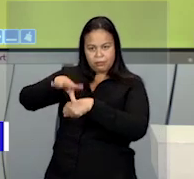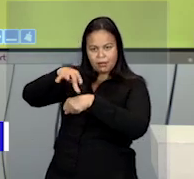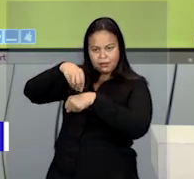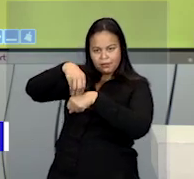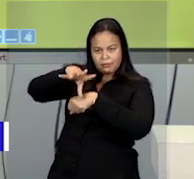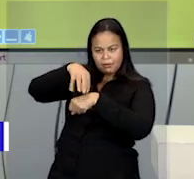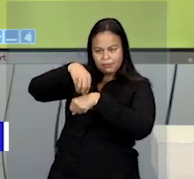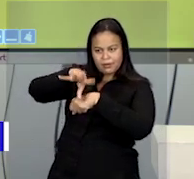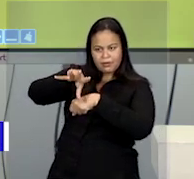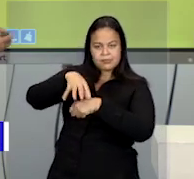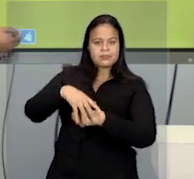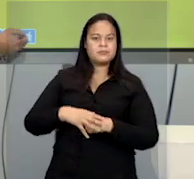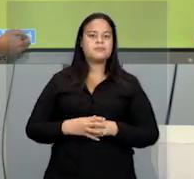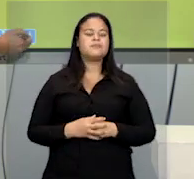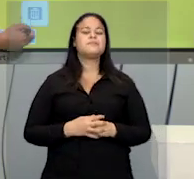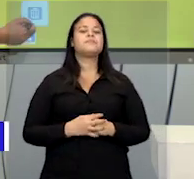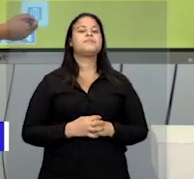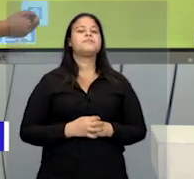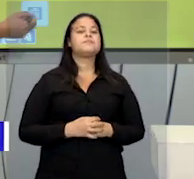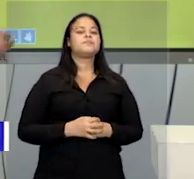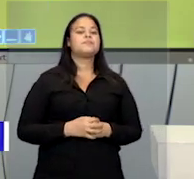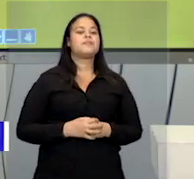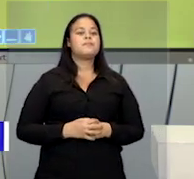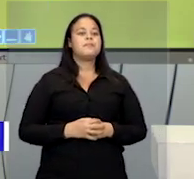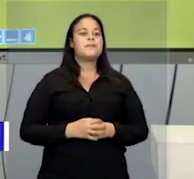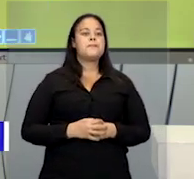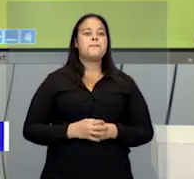Bom, vamos ver as opções?